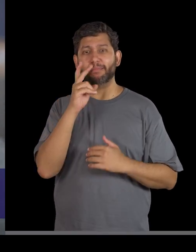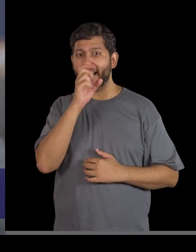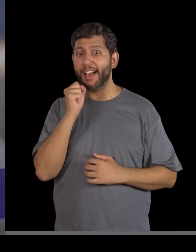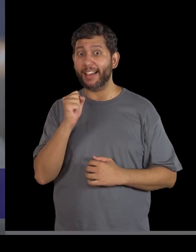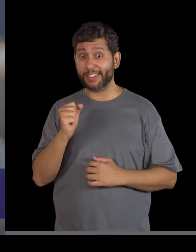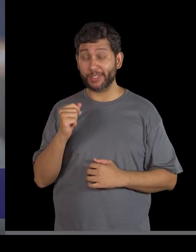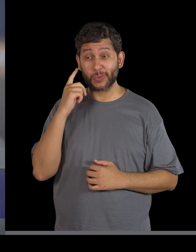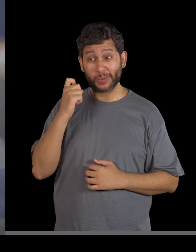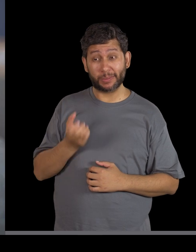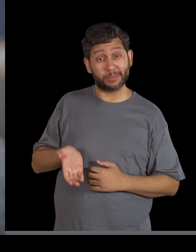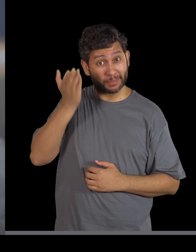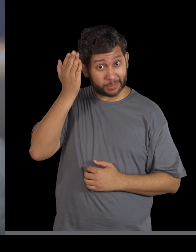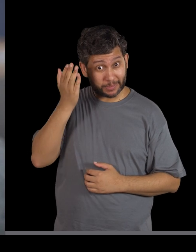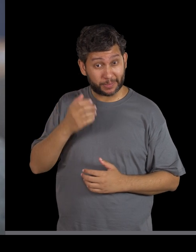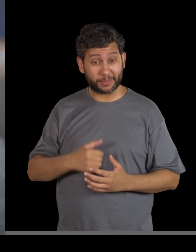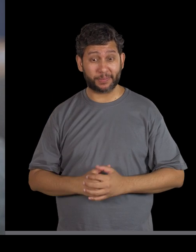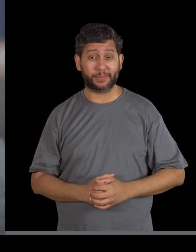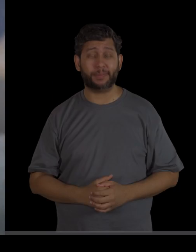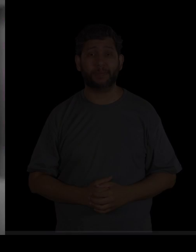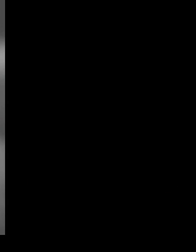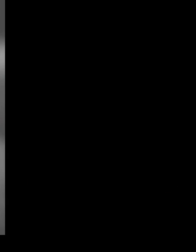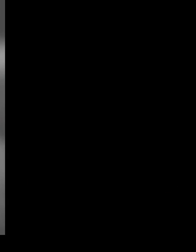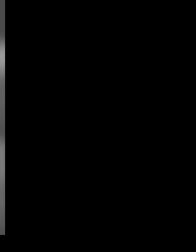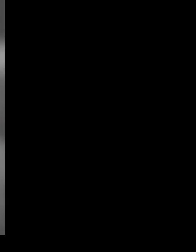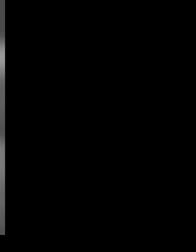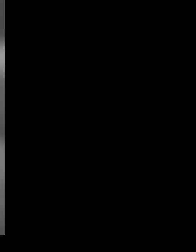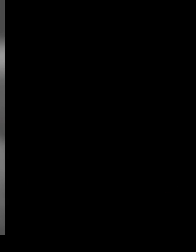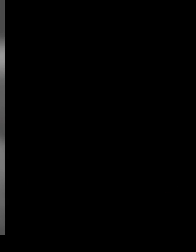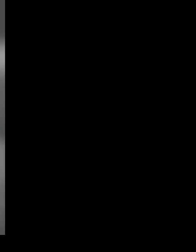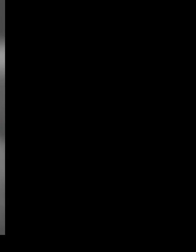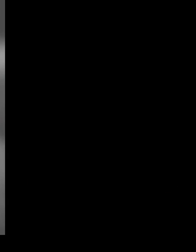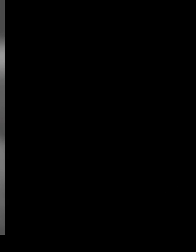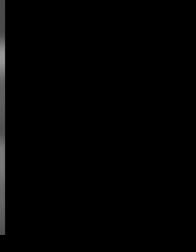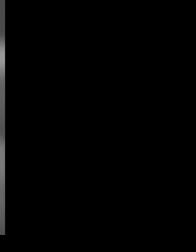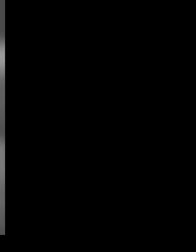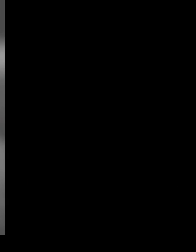é assim que se lê essa palavra. Vamos para a próxima.